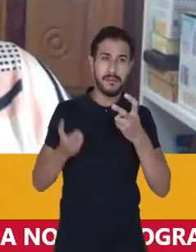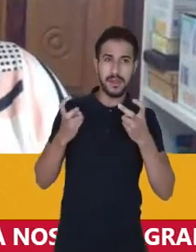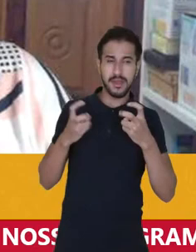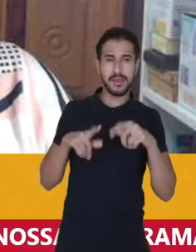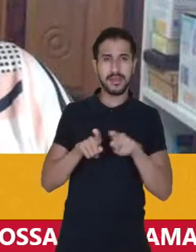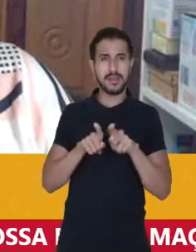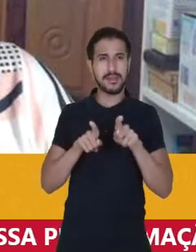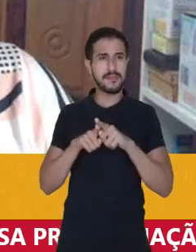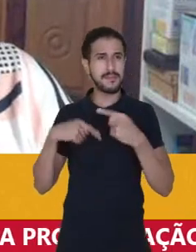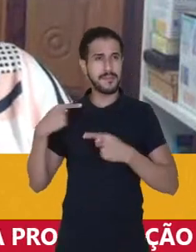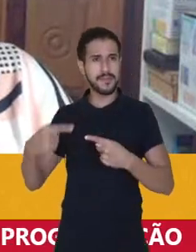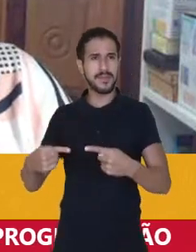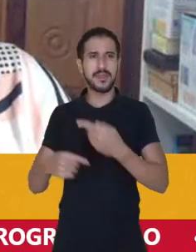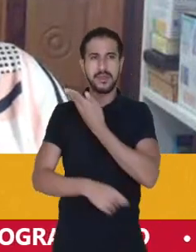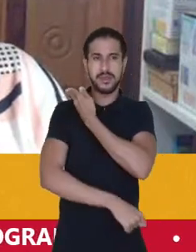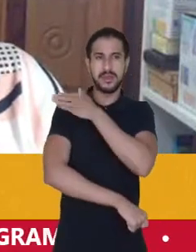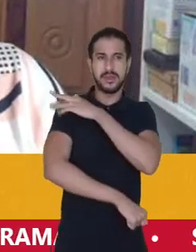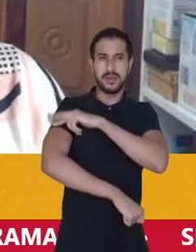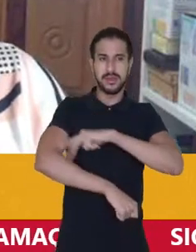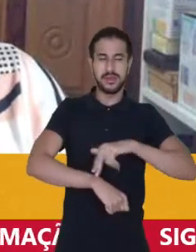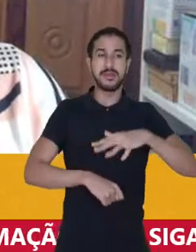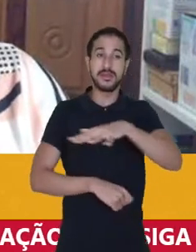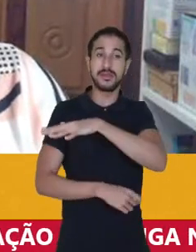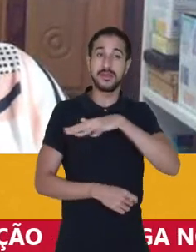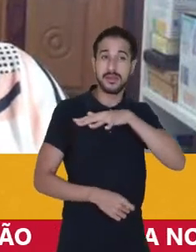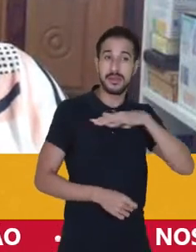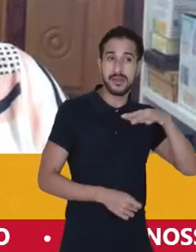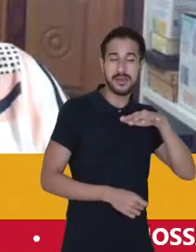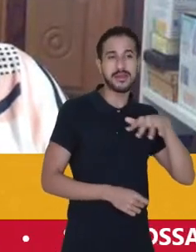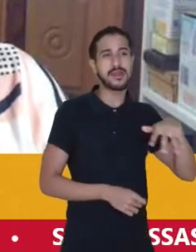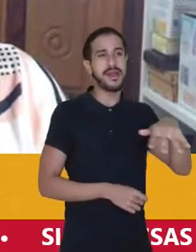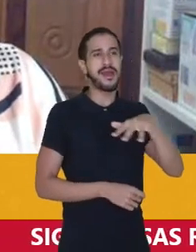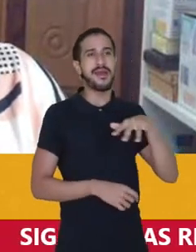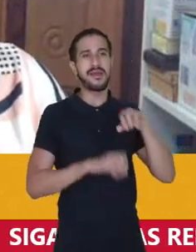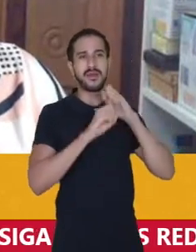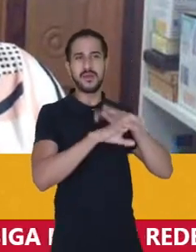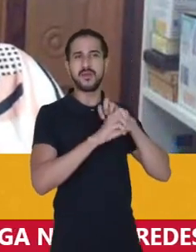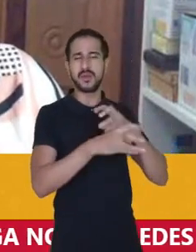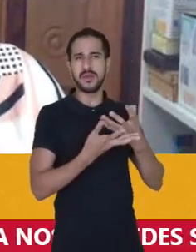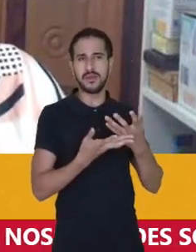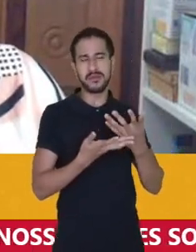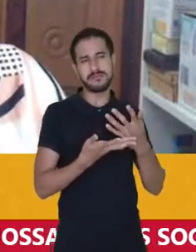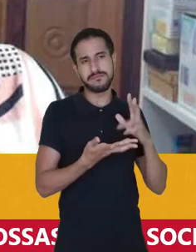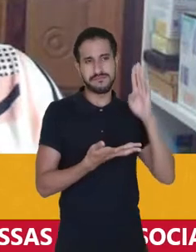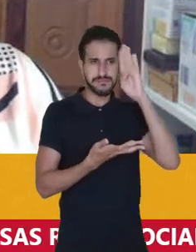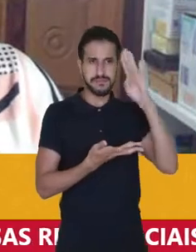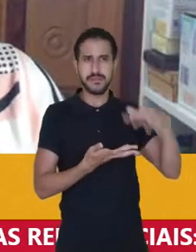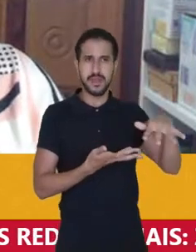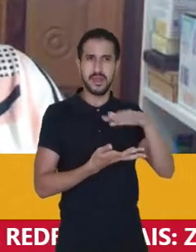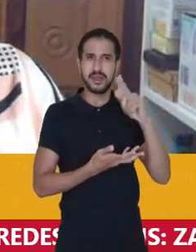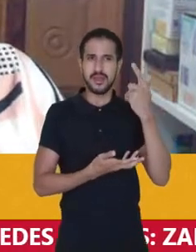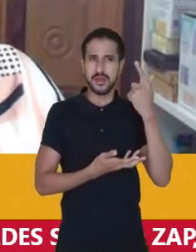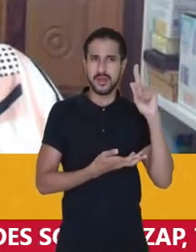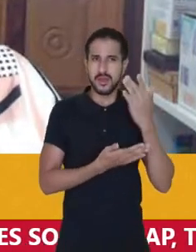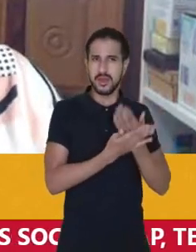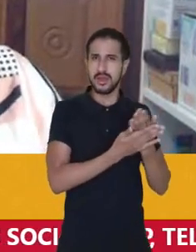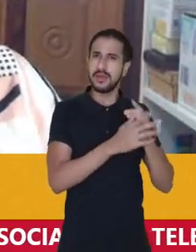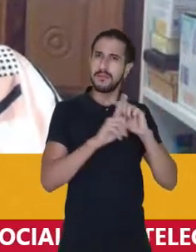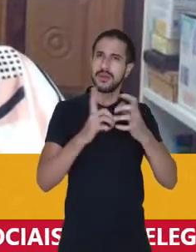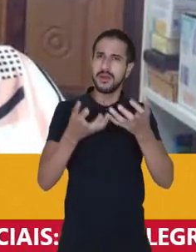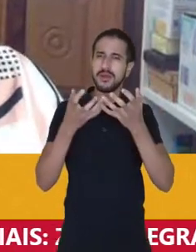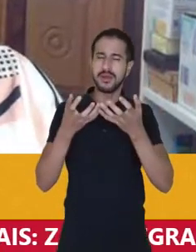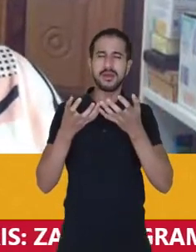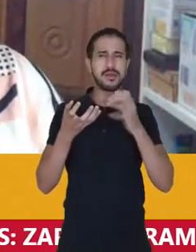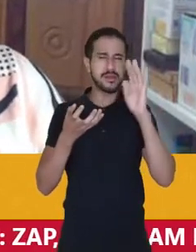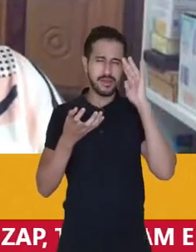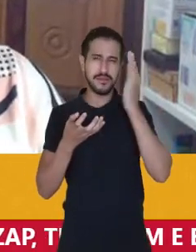também a discussão do racismo ambiental no campo da educação, né? Particularmente no campo da geografia, mas se você quiser